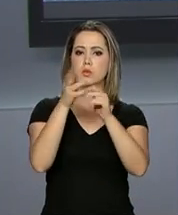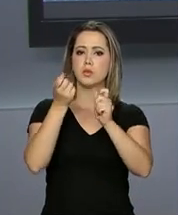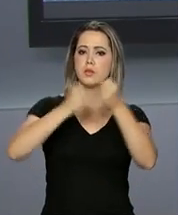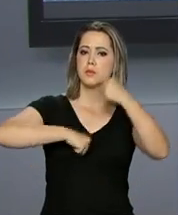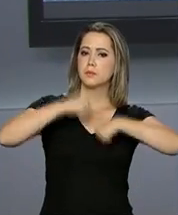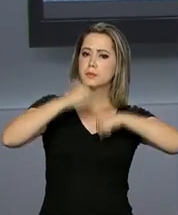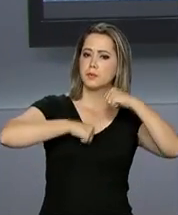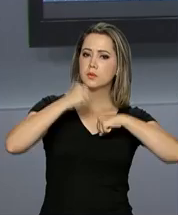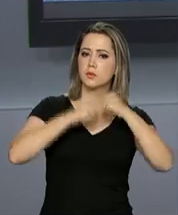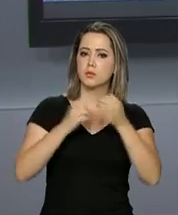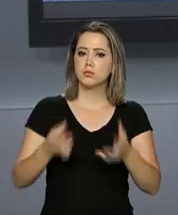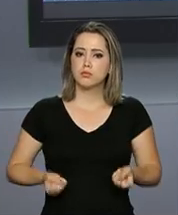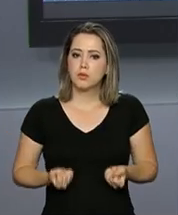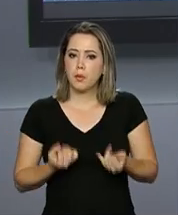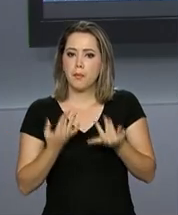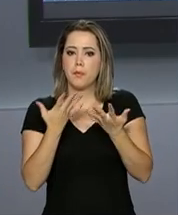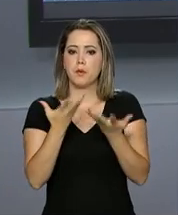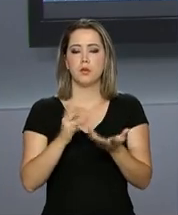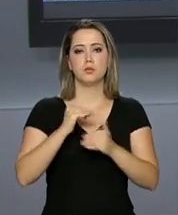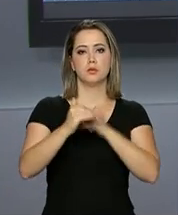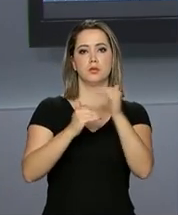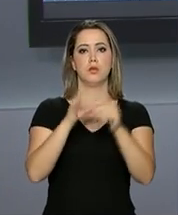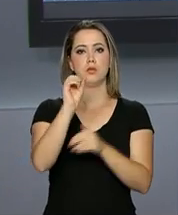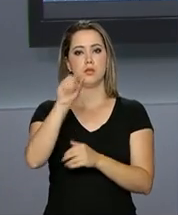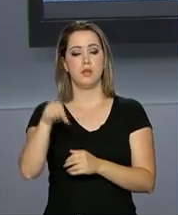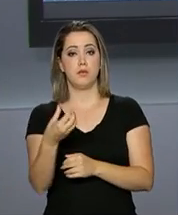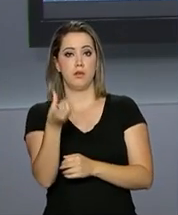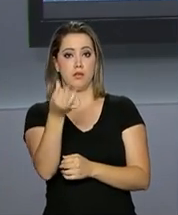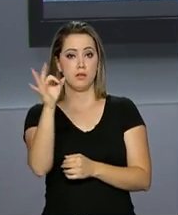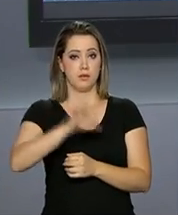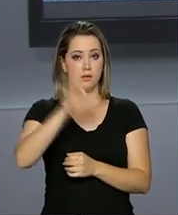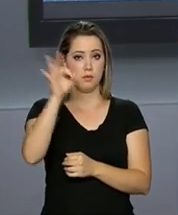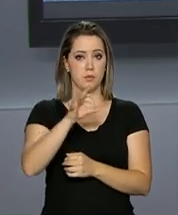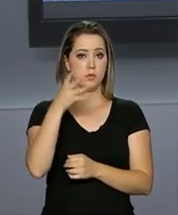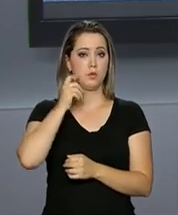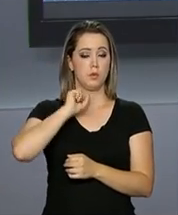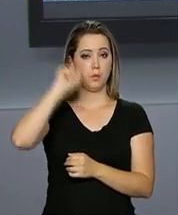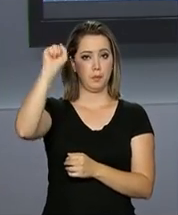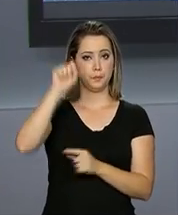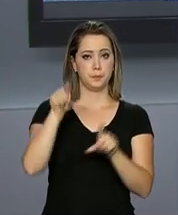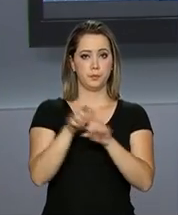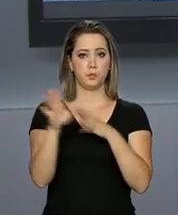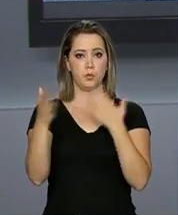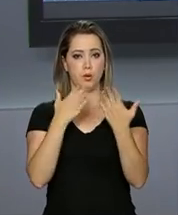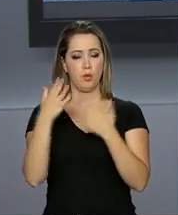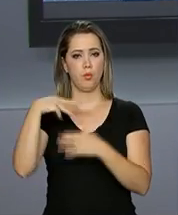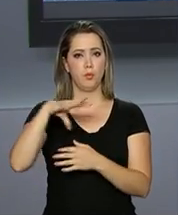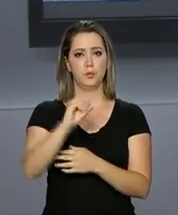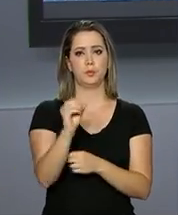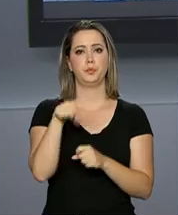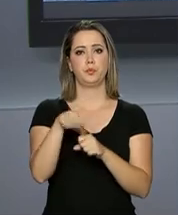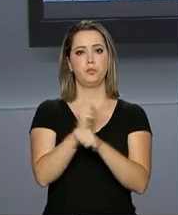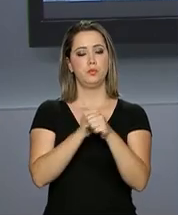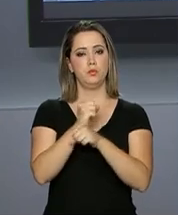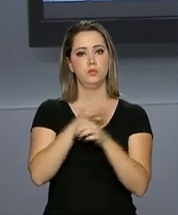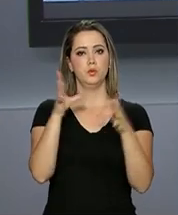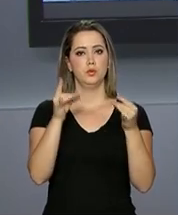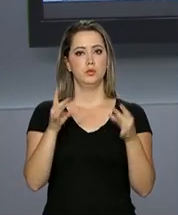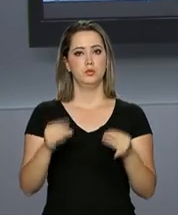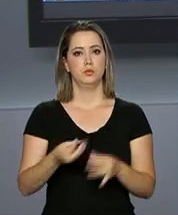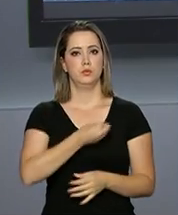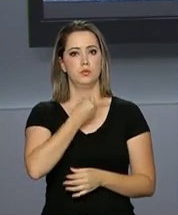indústria a produção do setor aumentou 0,6 por no mês de abril em comparação com março deste ano os